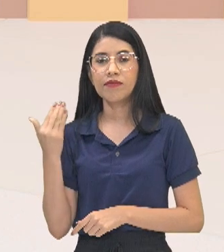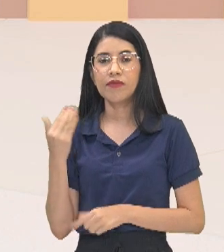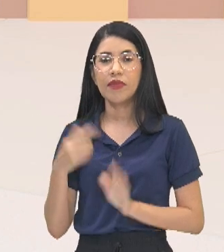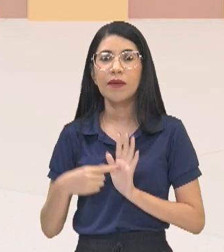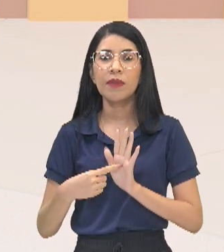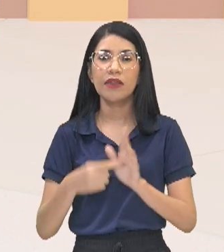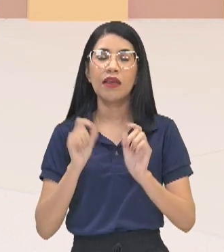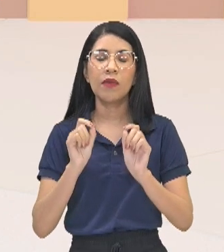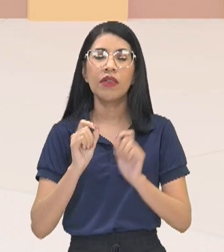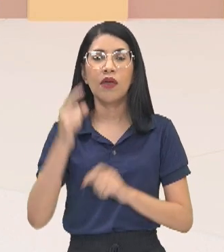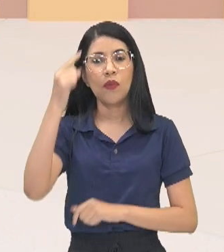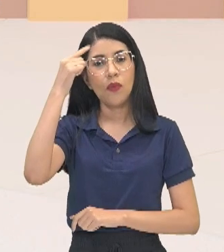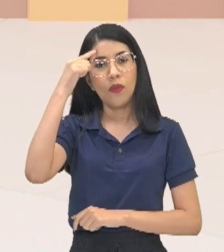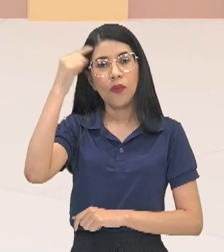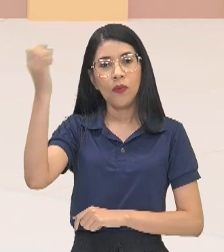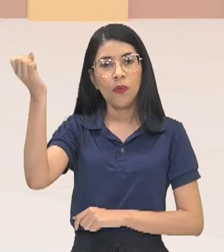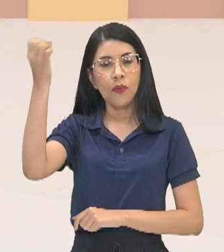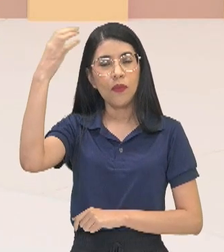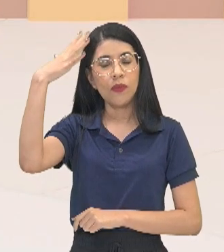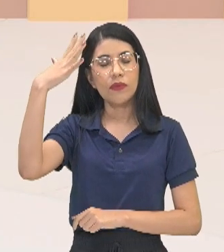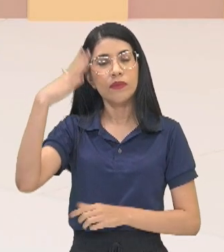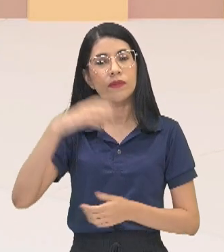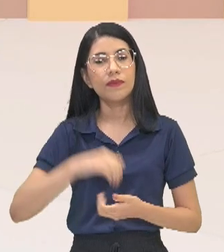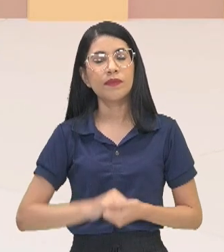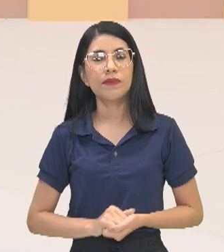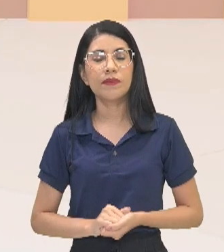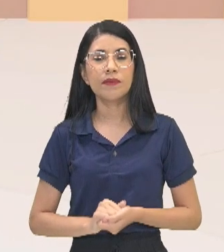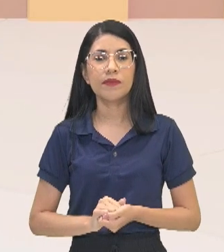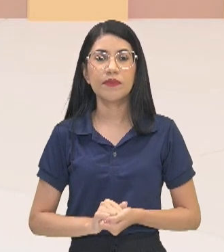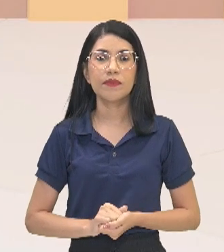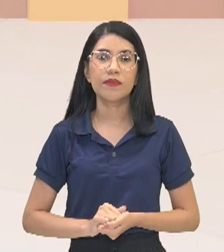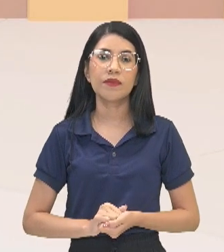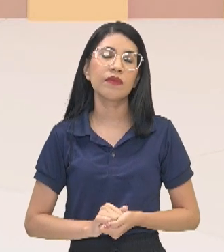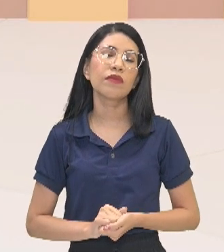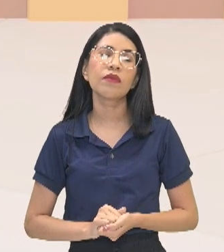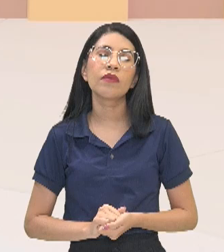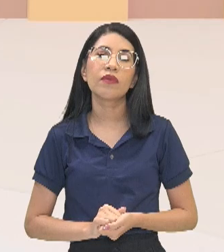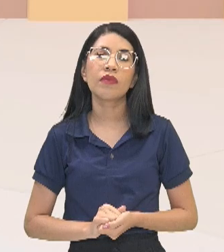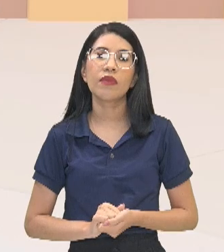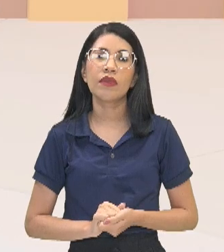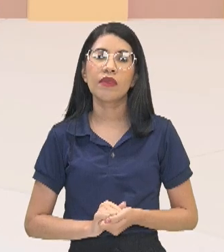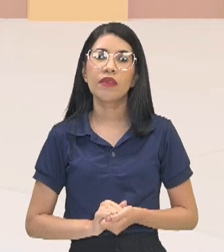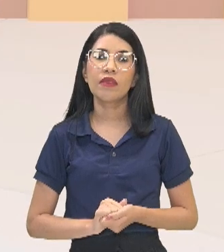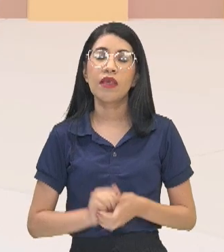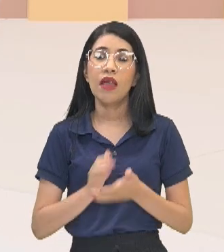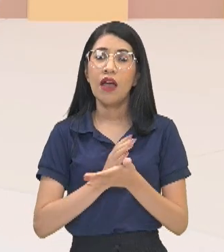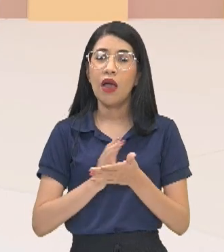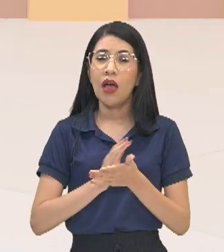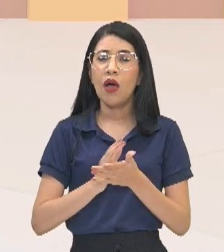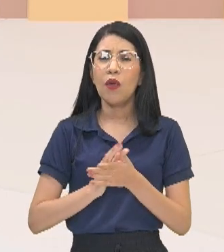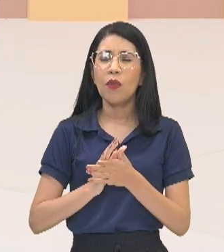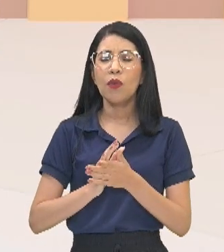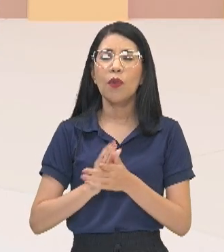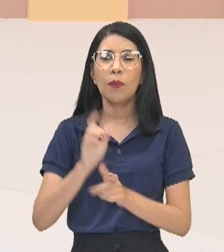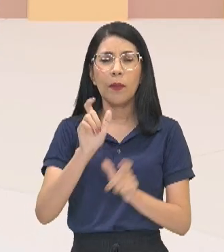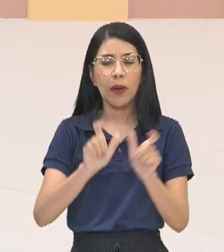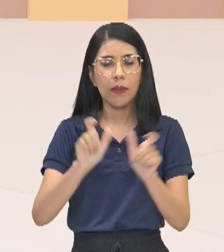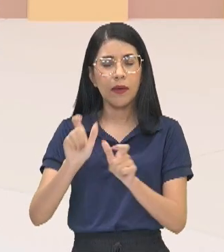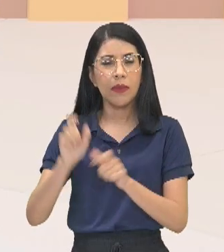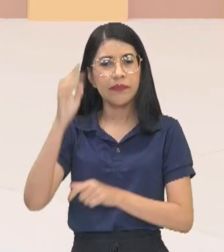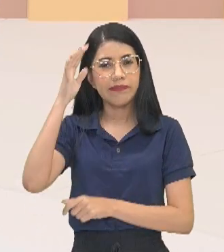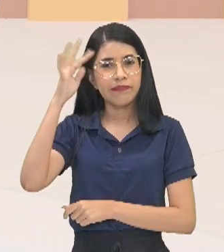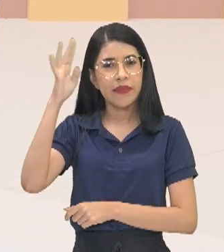aqui o iluminismo, né? Que muitos, né, pensadores ali, cada um trazendo